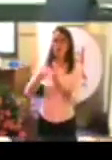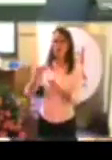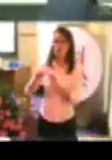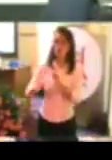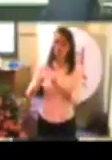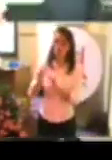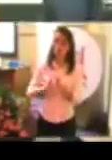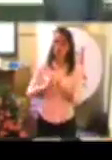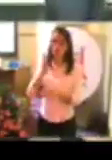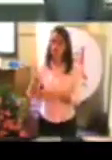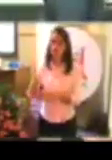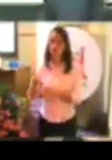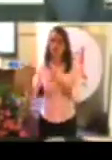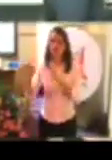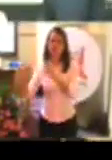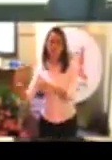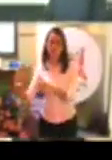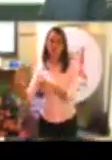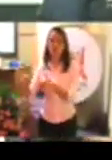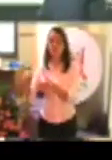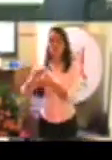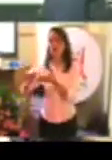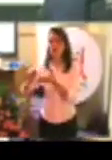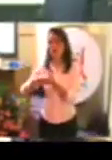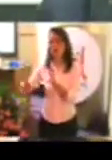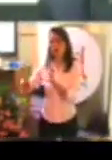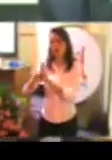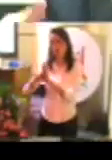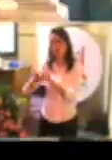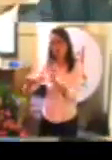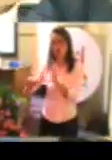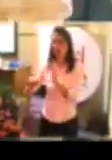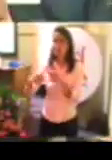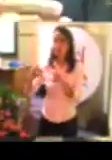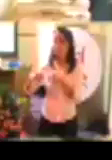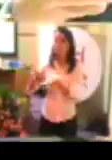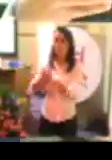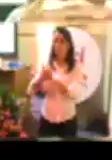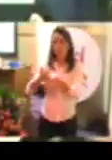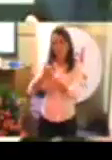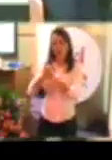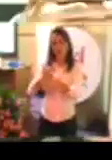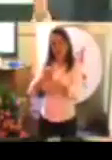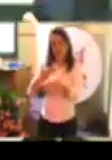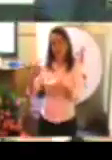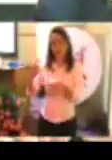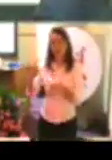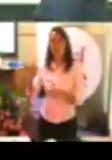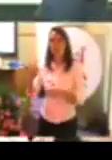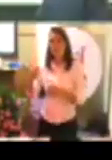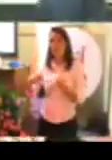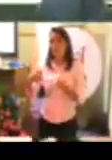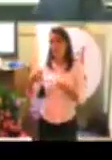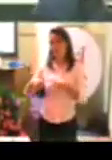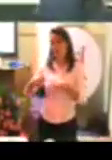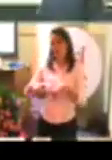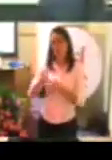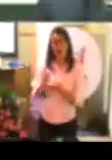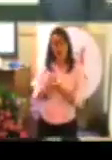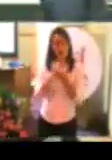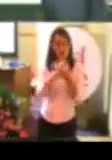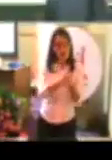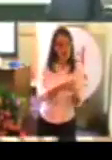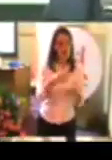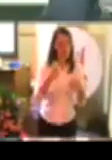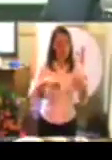justiça ou uma repartição do poder executivo e não tenha um profissional adequado, preparado para